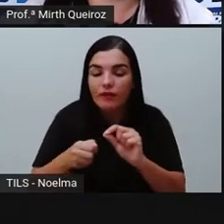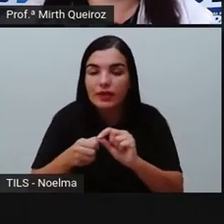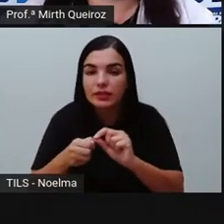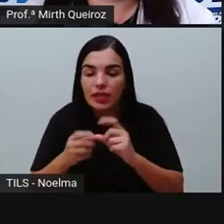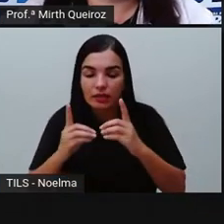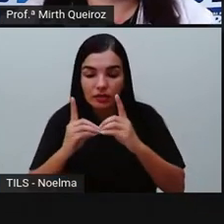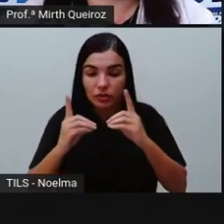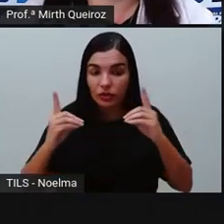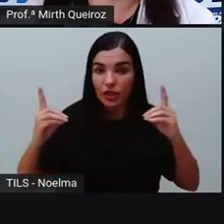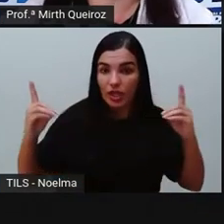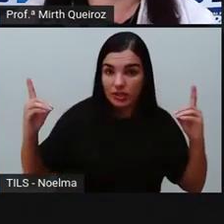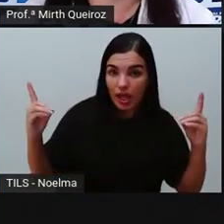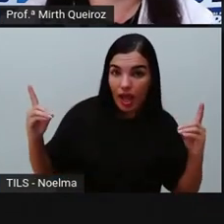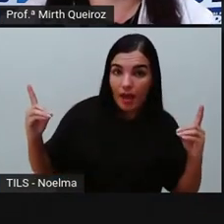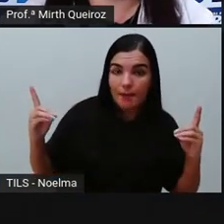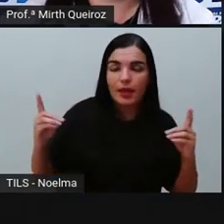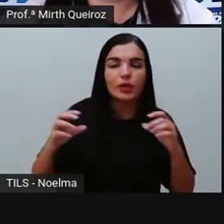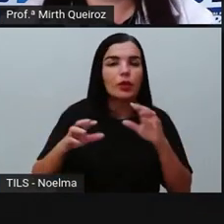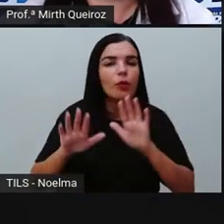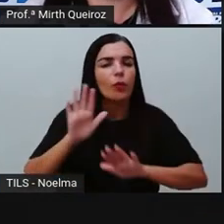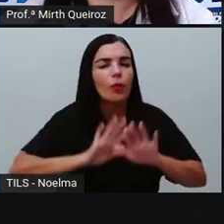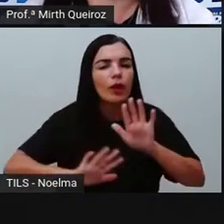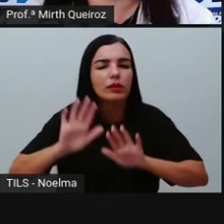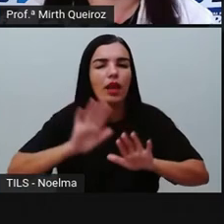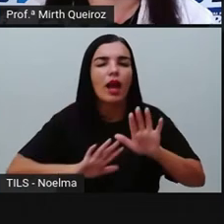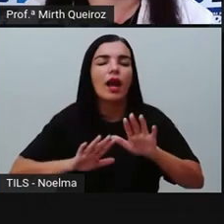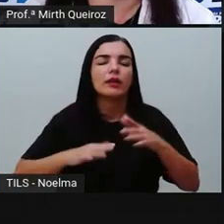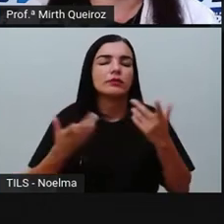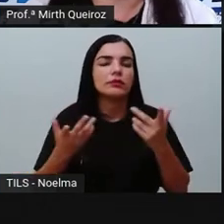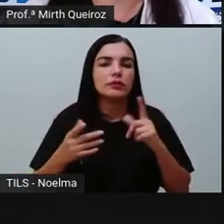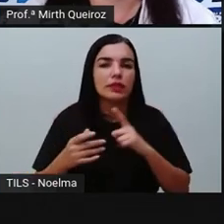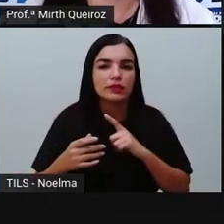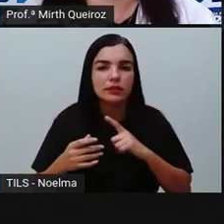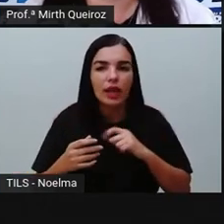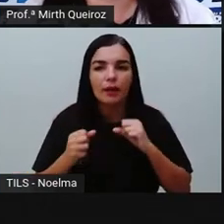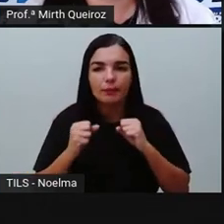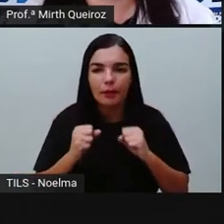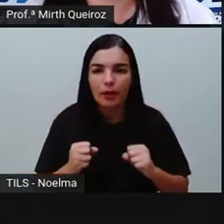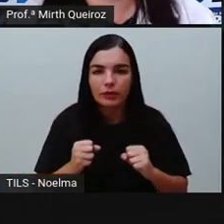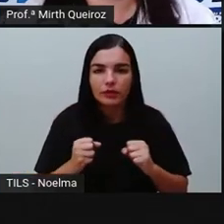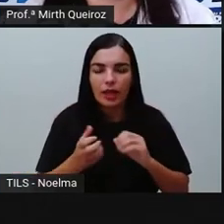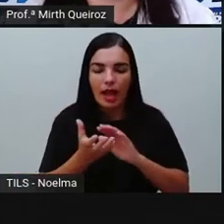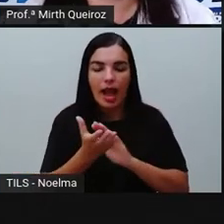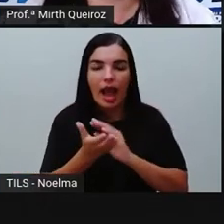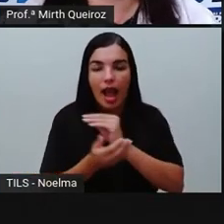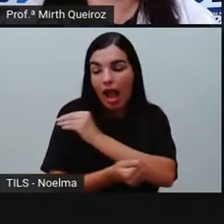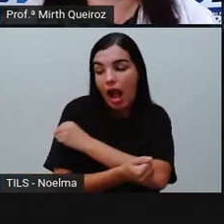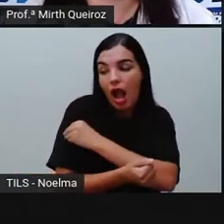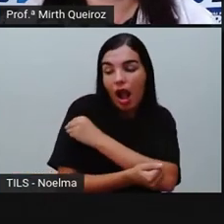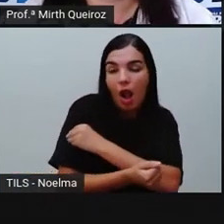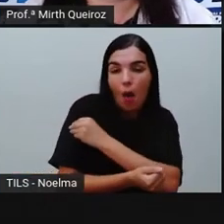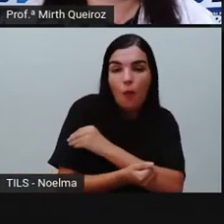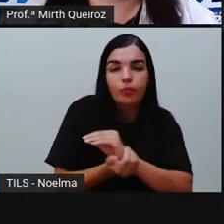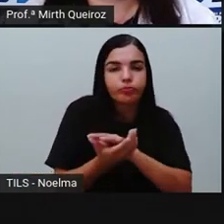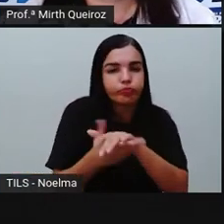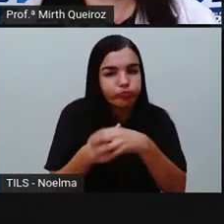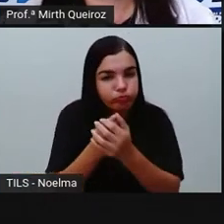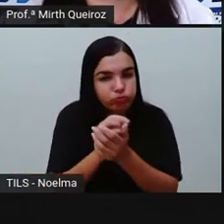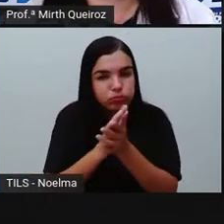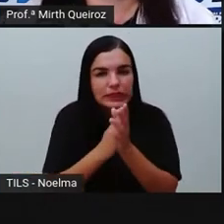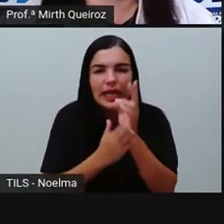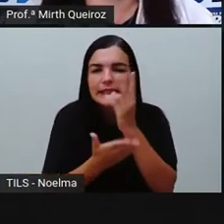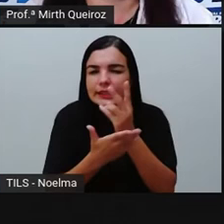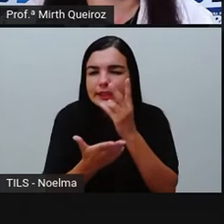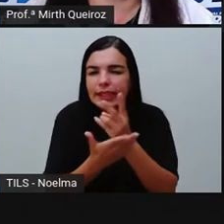certo distanciamento, né? Tomar cuidado, um cuidado maior, passar um álcool gel na mão após